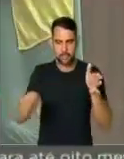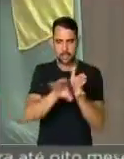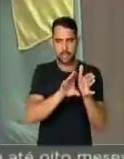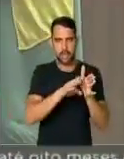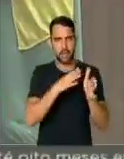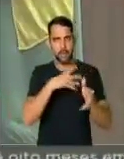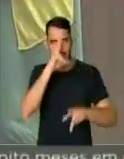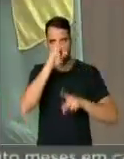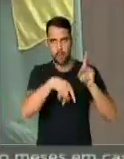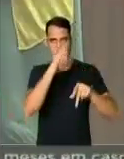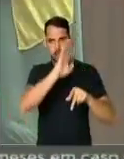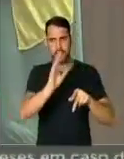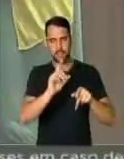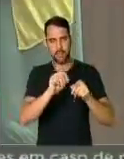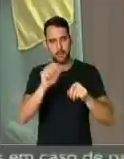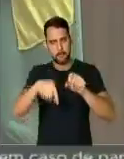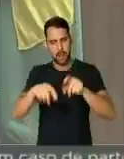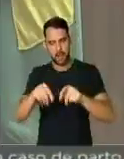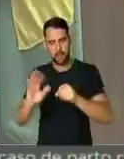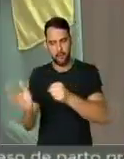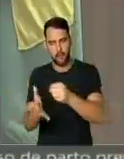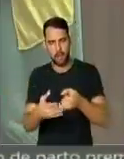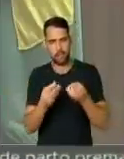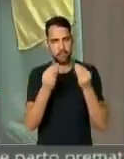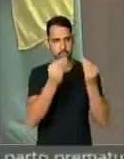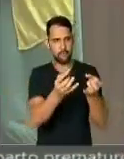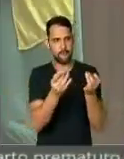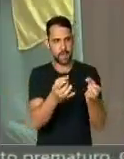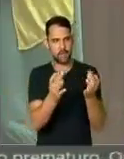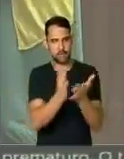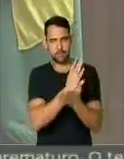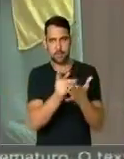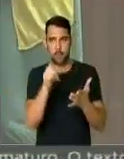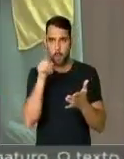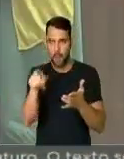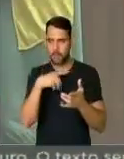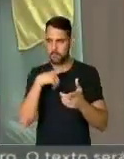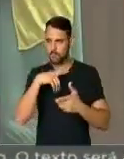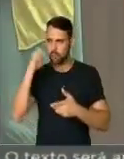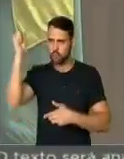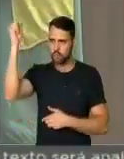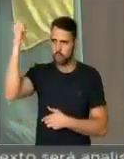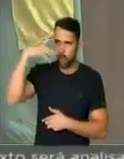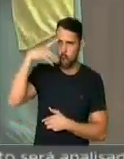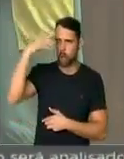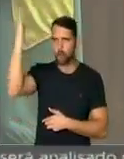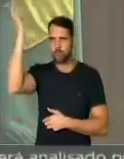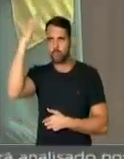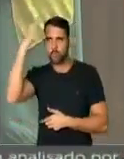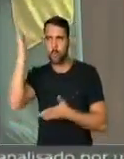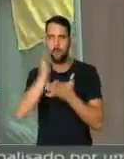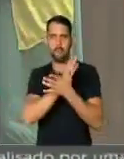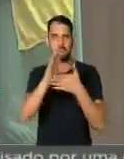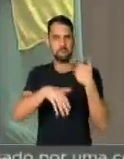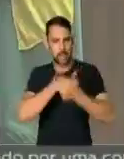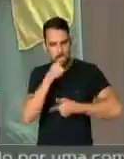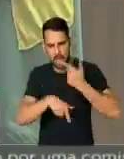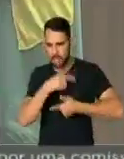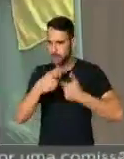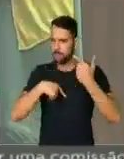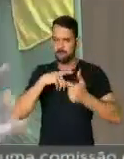povo brasileiro. Estão lá, ao sol, à chuva, às intempéries do